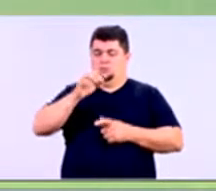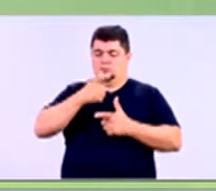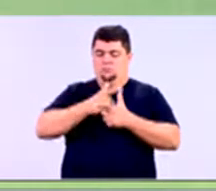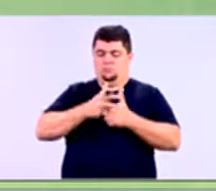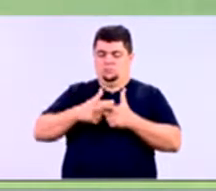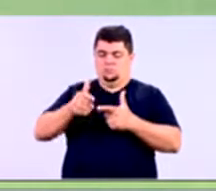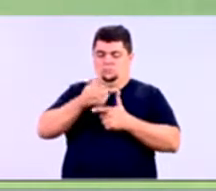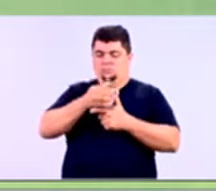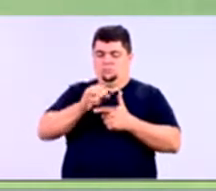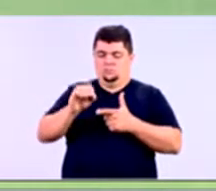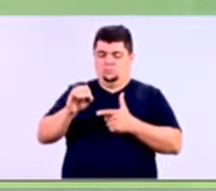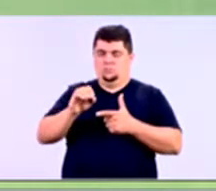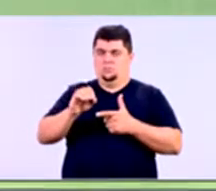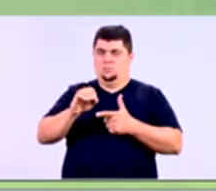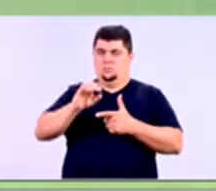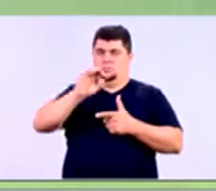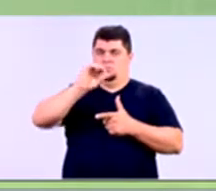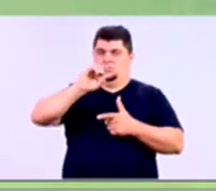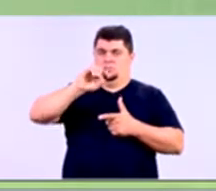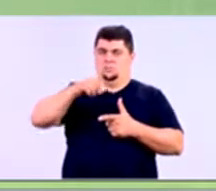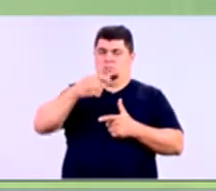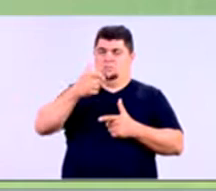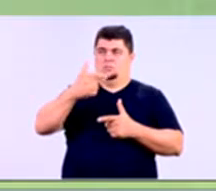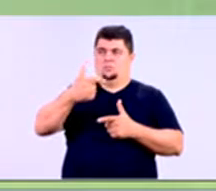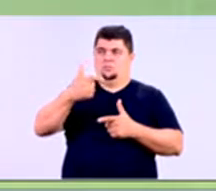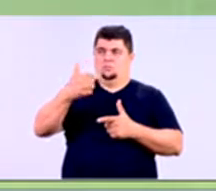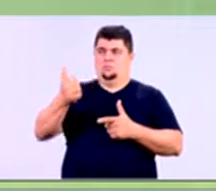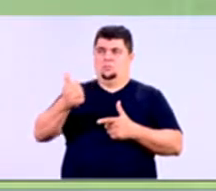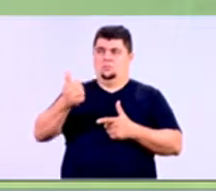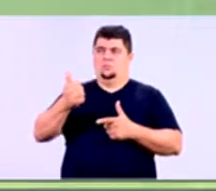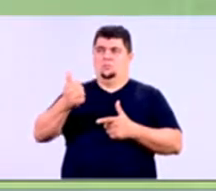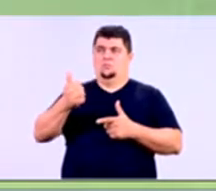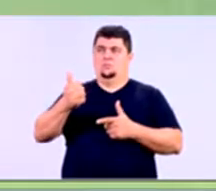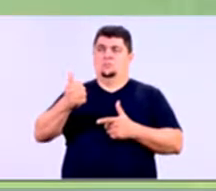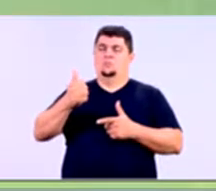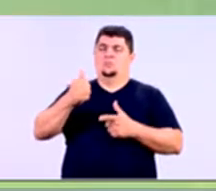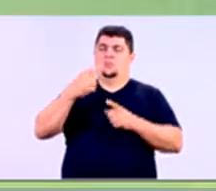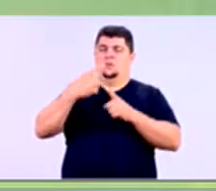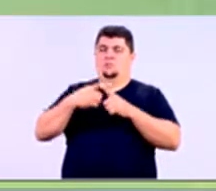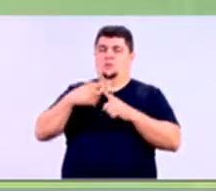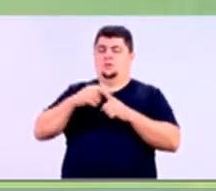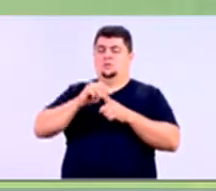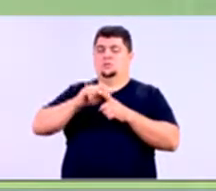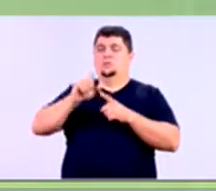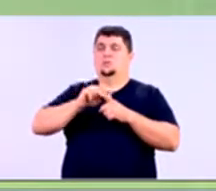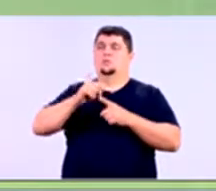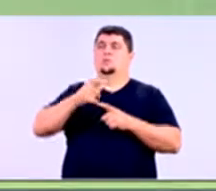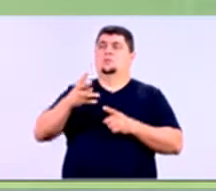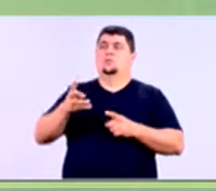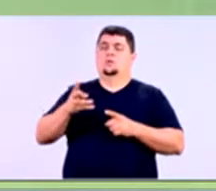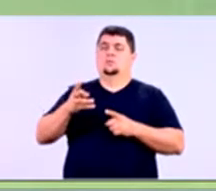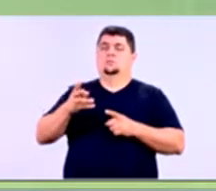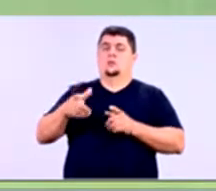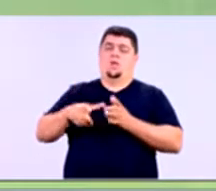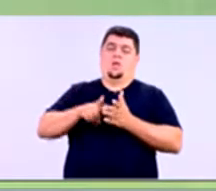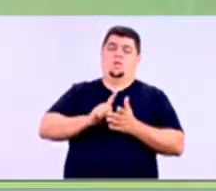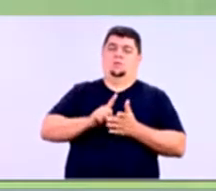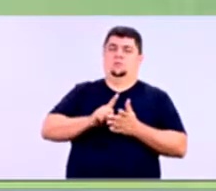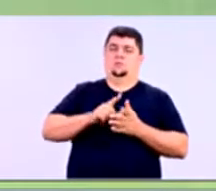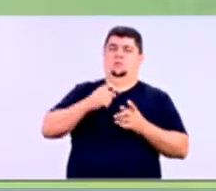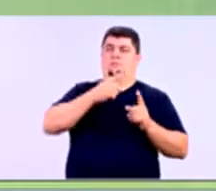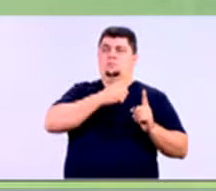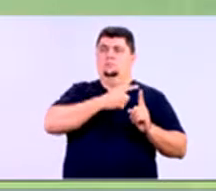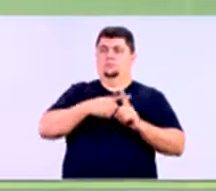2,1% dividido por 100 vezes o tempo. E aí eu vou fazer essa multiplicação.